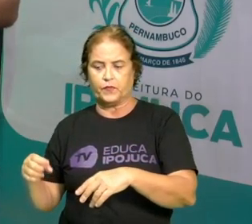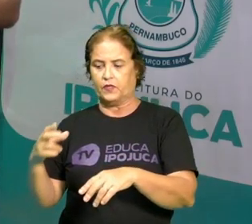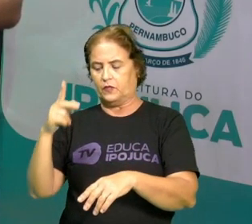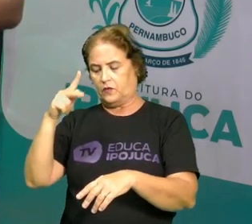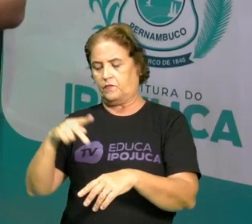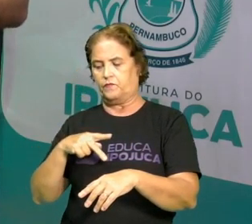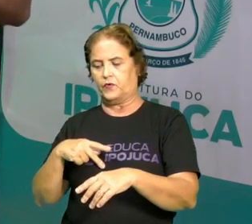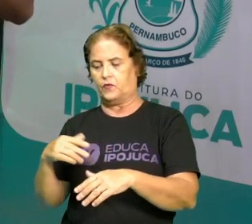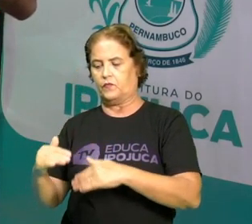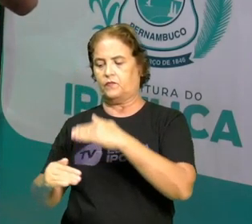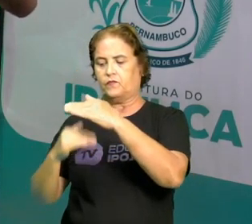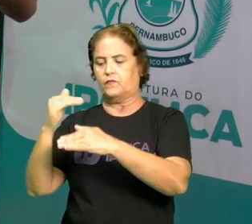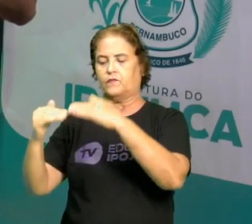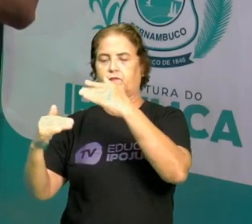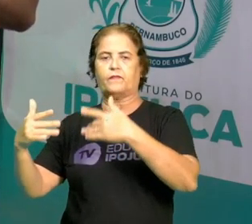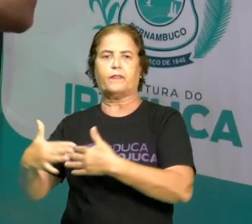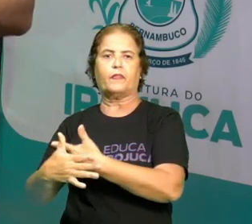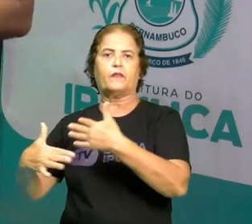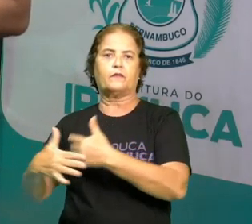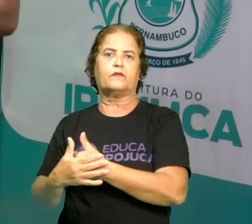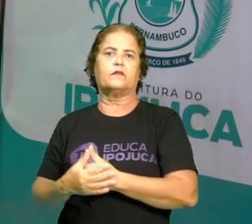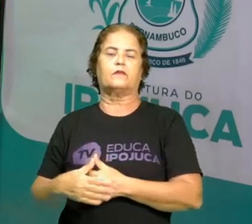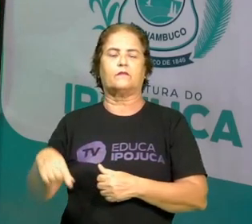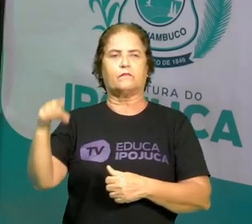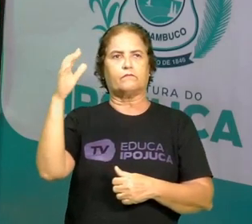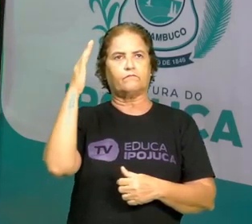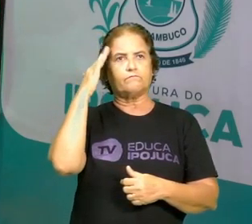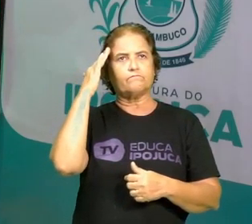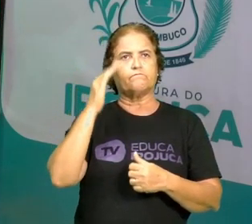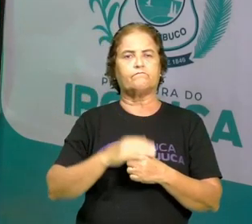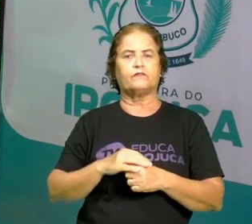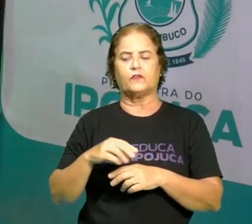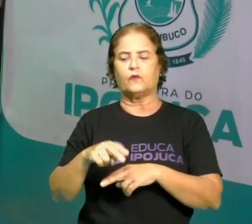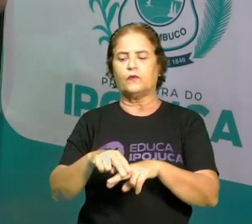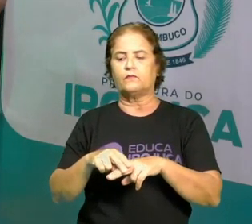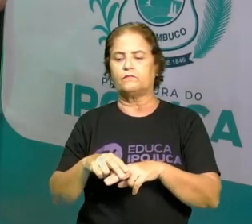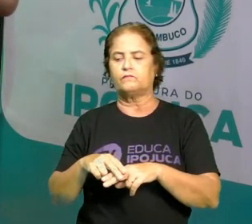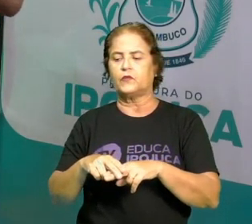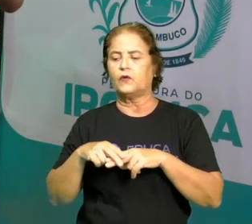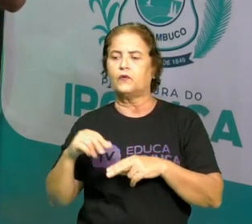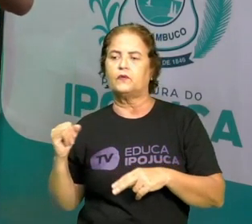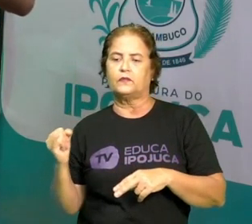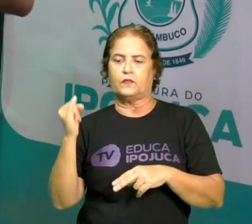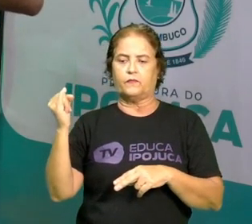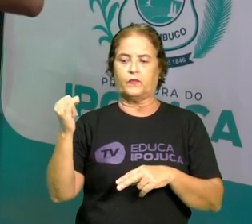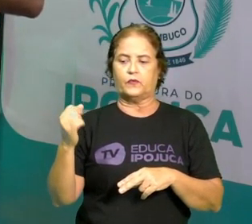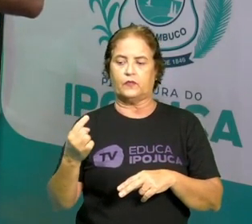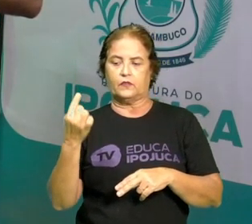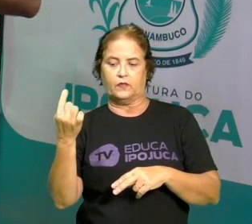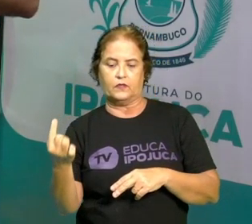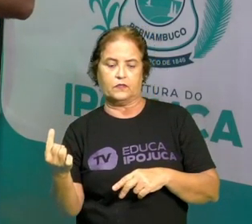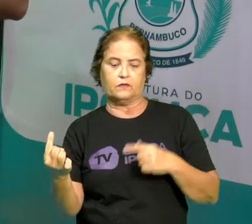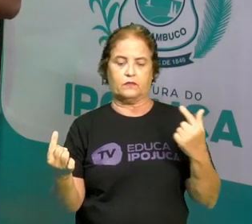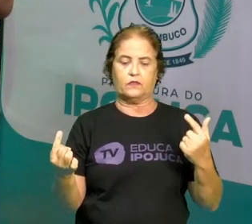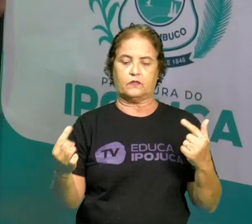cidade. Pensando nisso, um fator importante a ser ressaltado é que uma depende da outra.